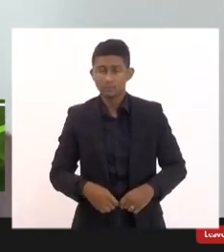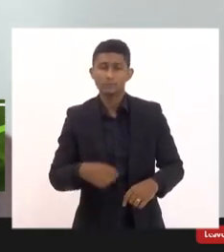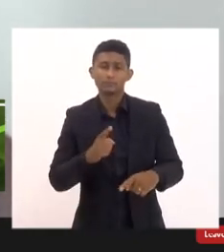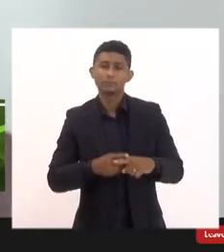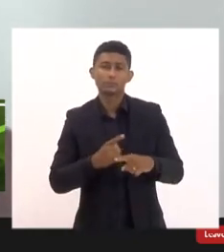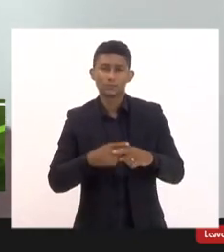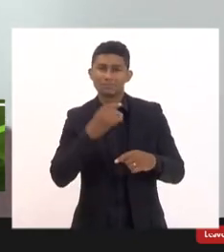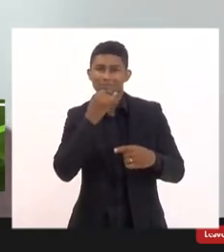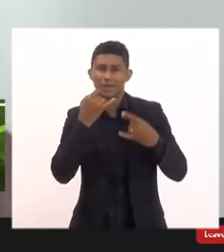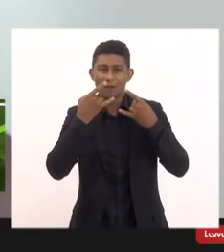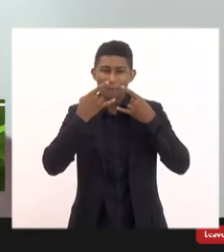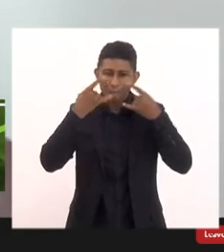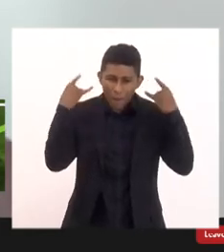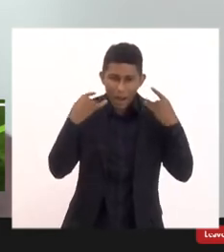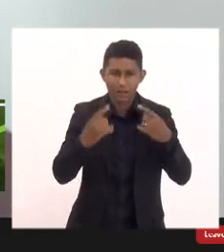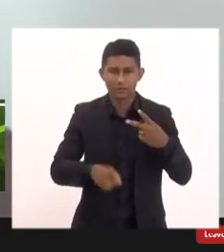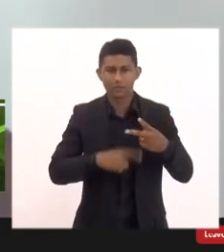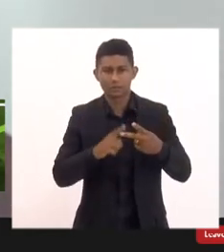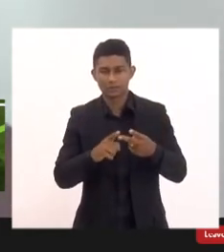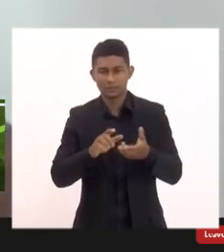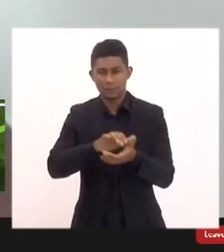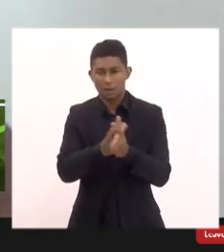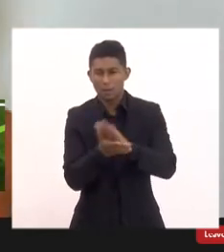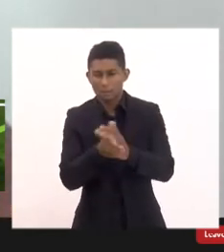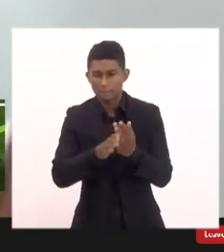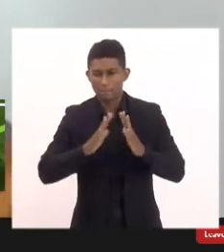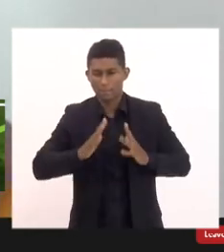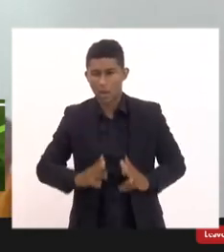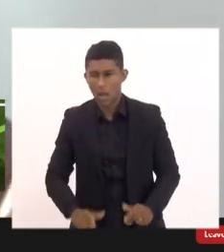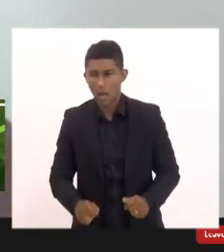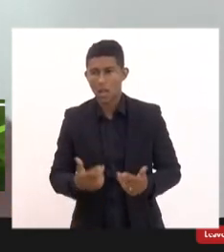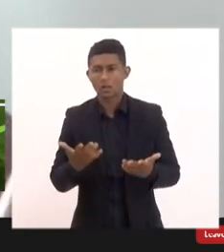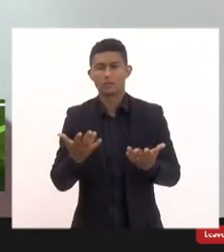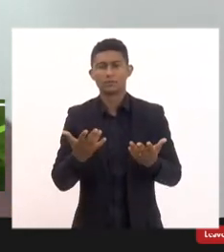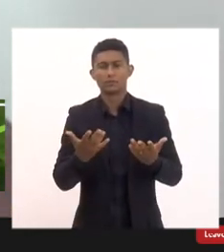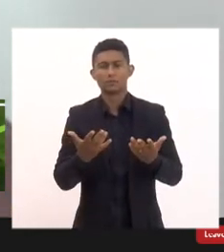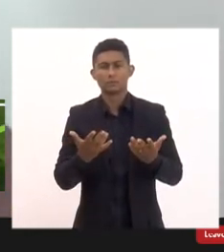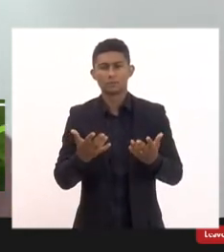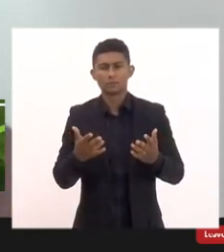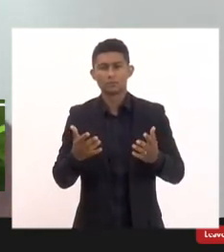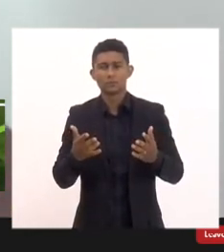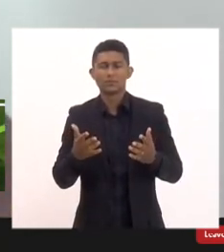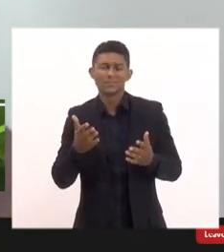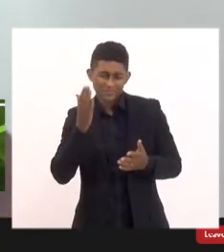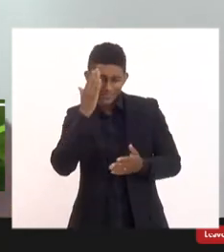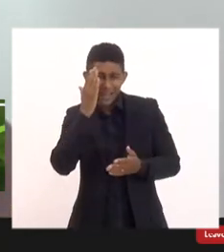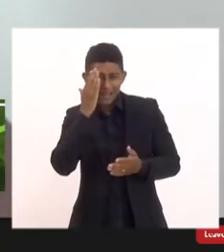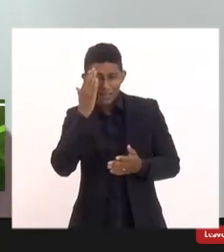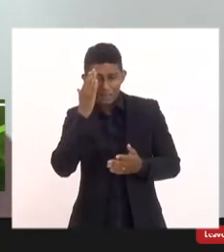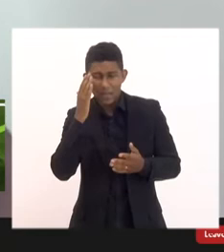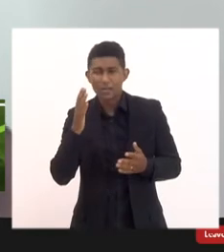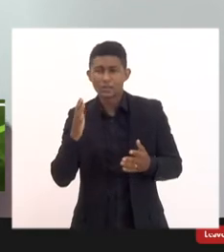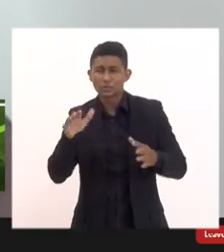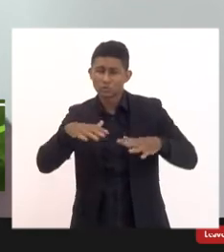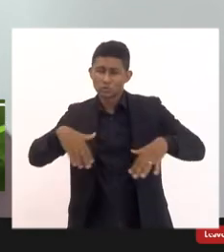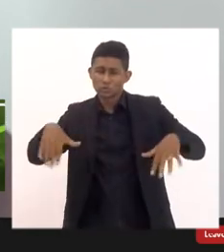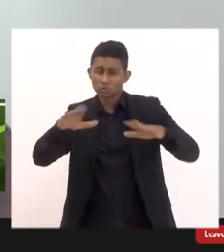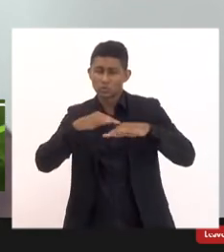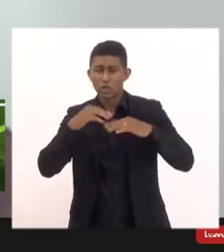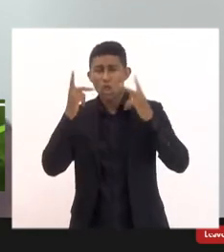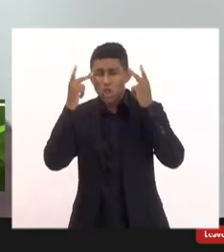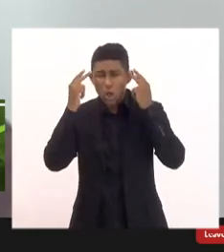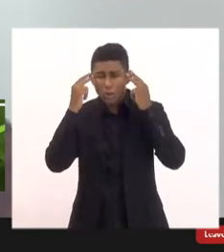de máscaras, higienização de mãos constantes, não são comportamentos naturais, apesar de que estamos há